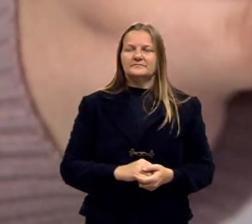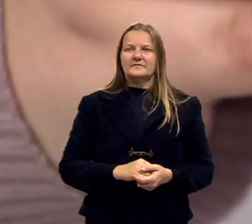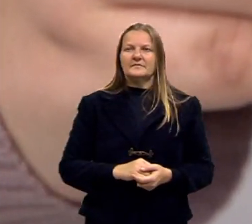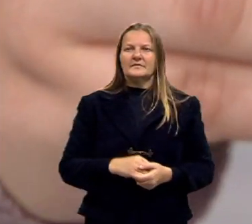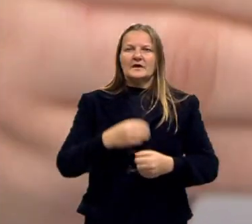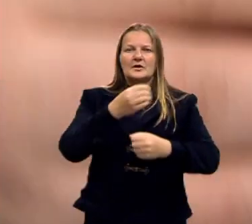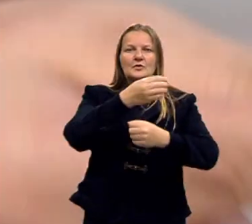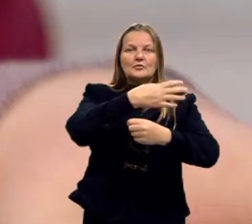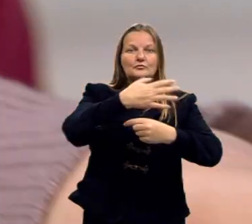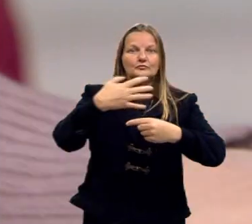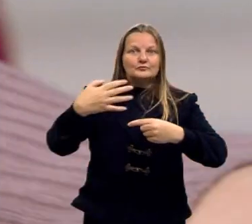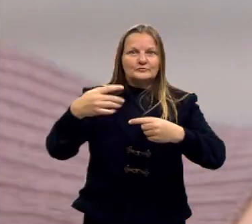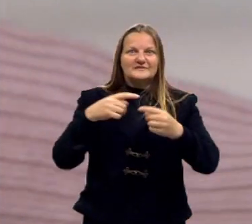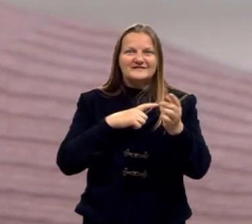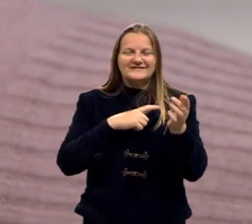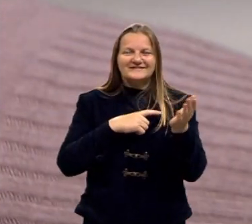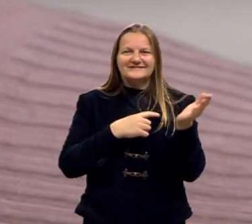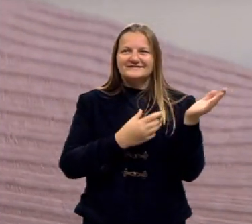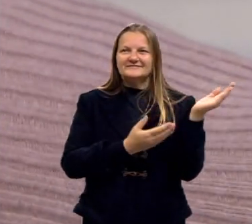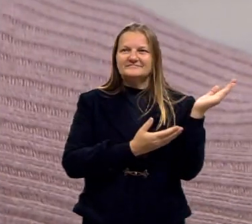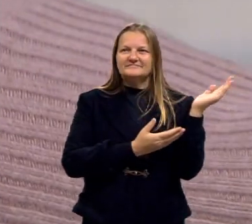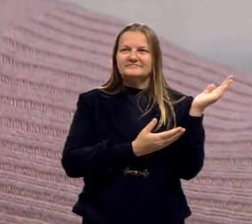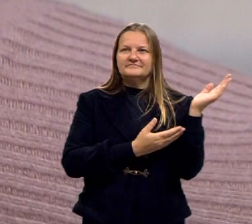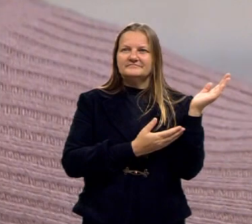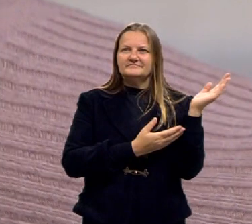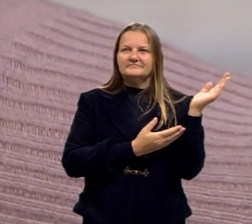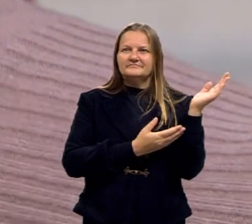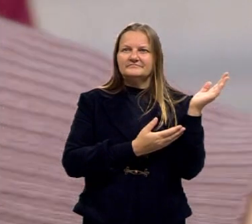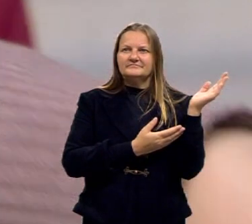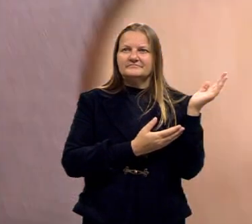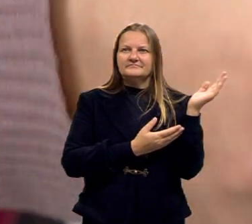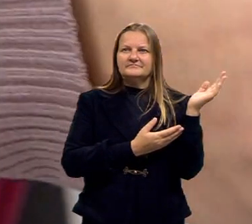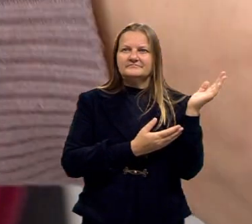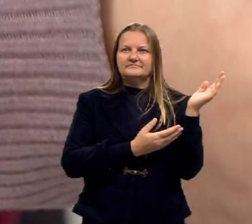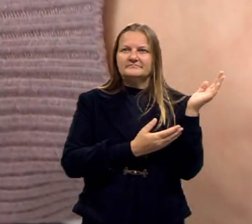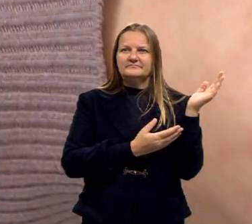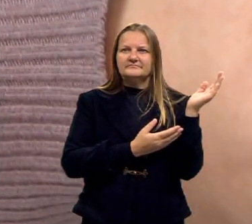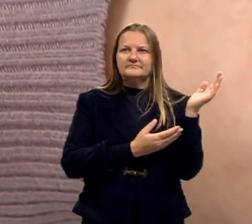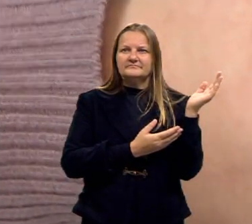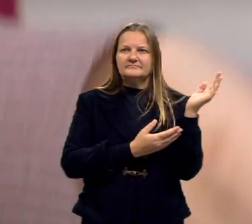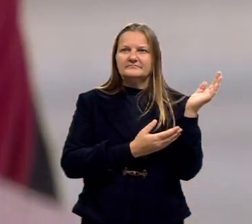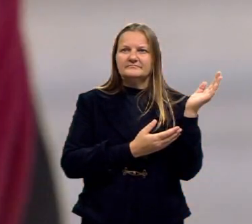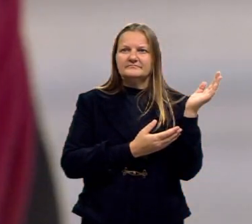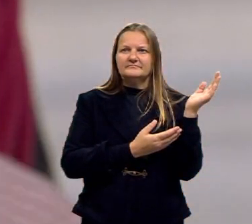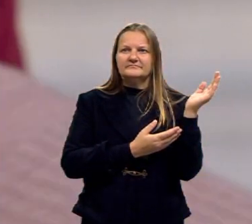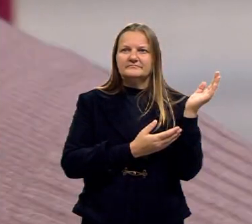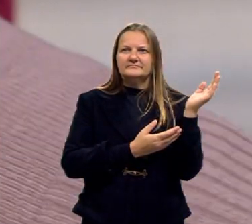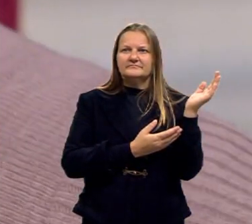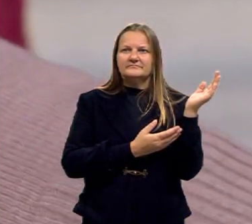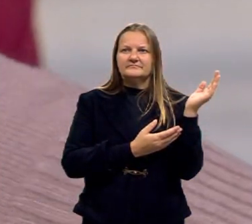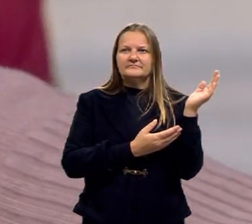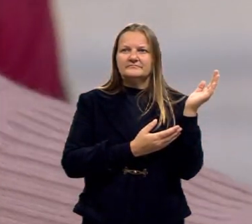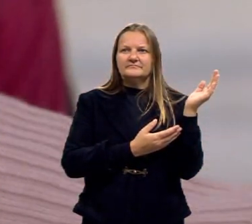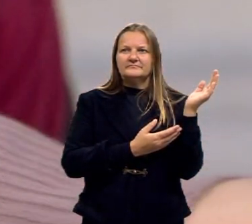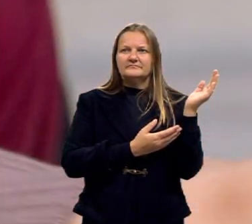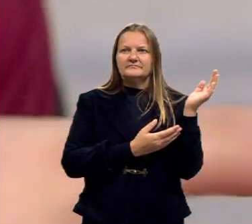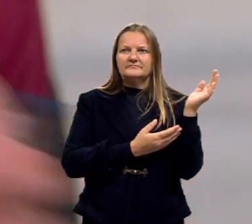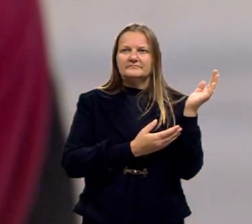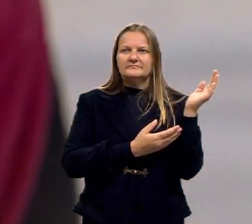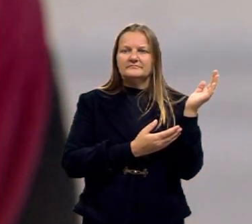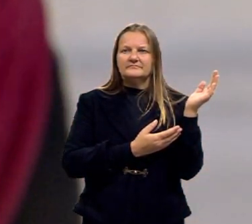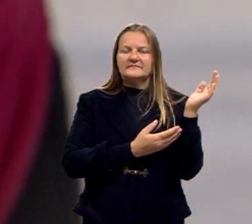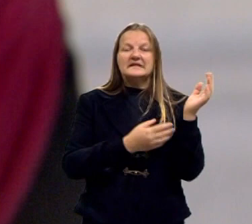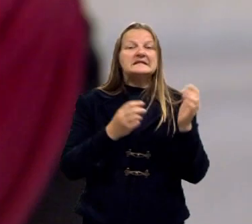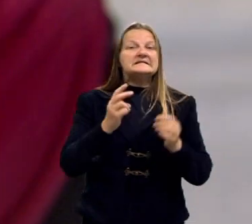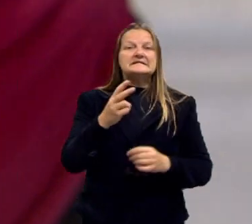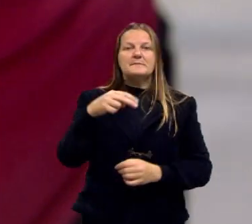né pessoal que já olhou porque a bússola a princípio ela vai acho que entrou um pouquinho mesmo a bússola ela